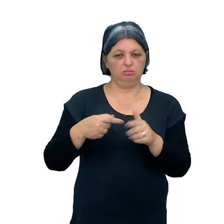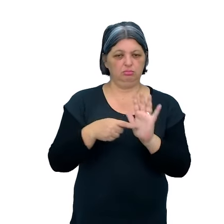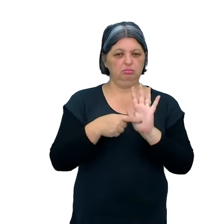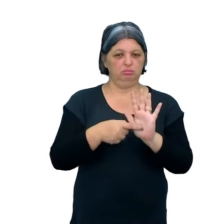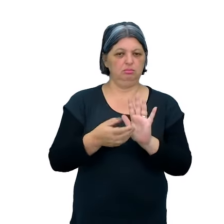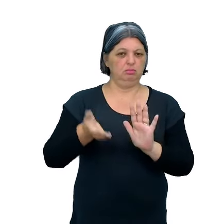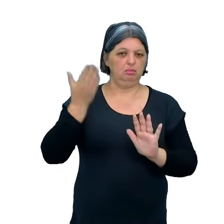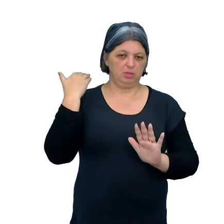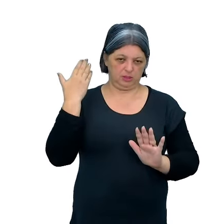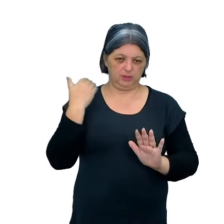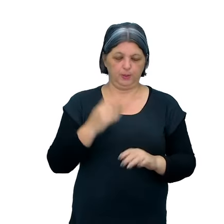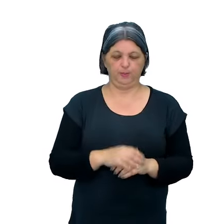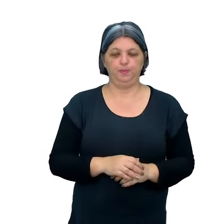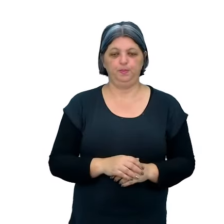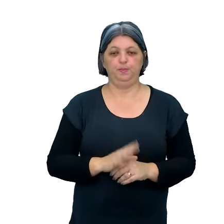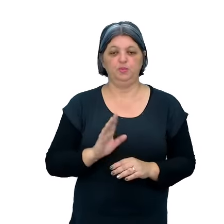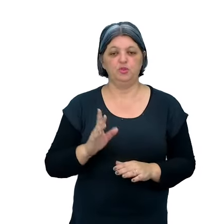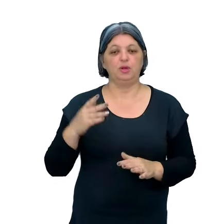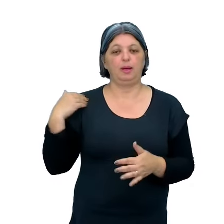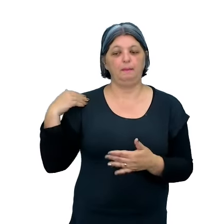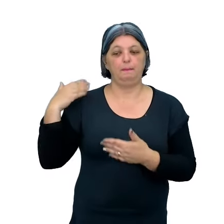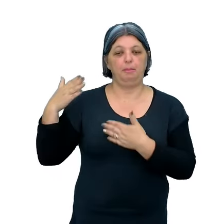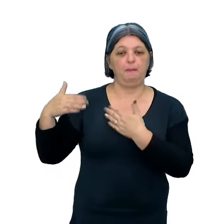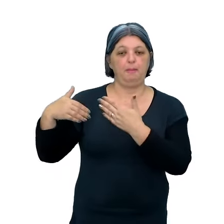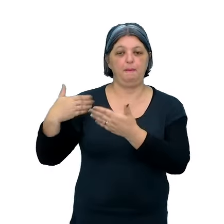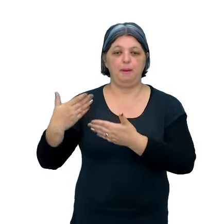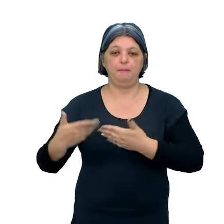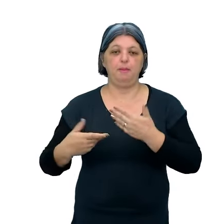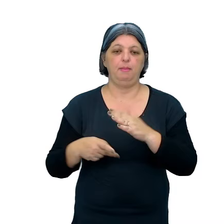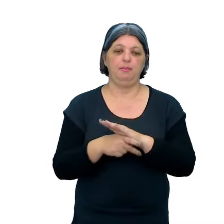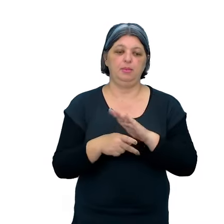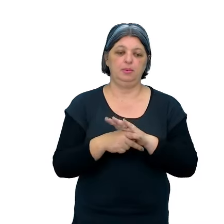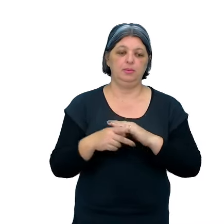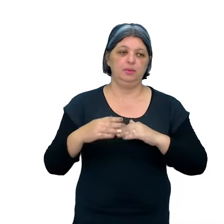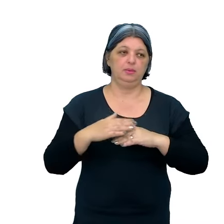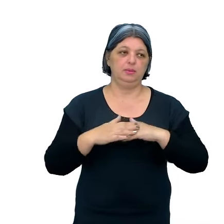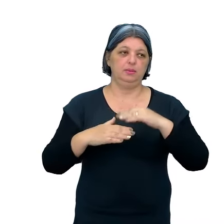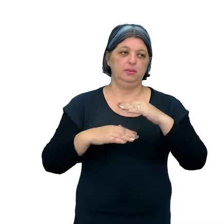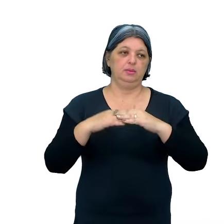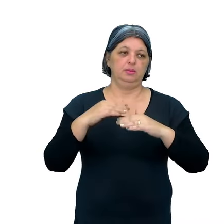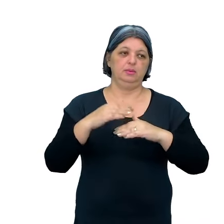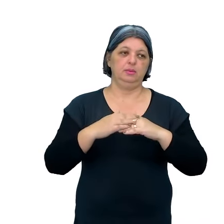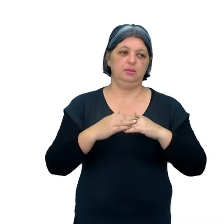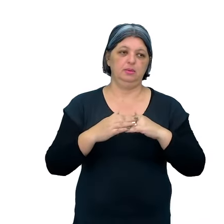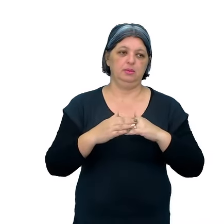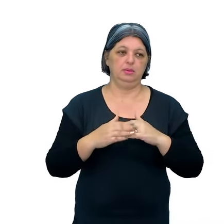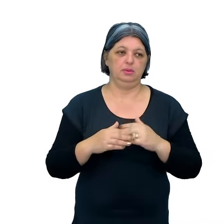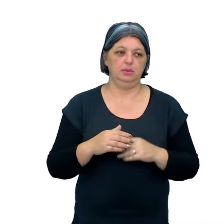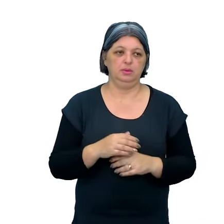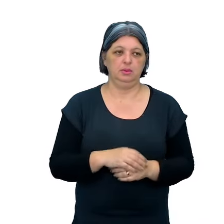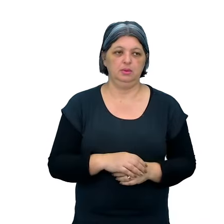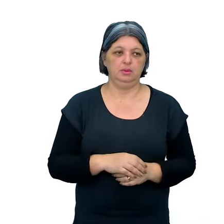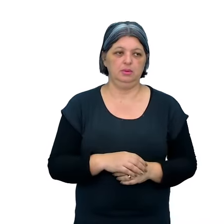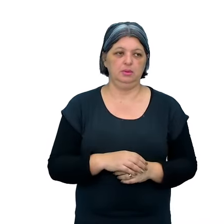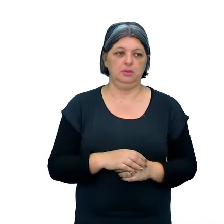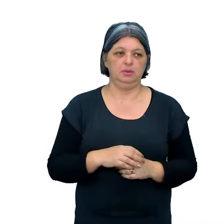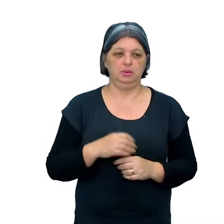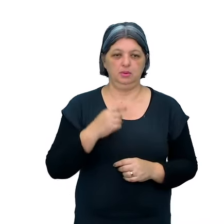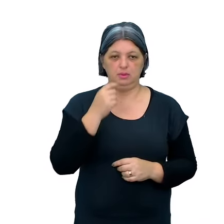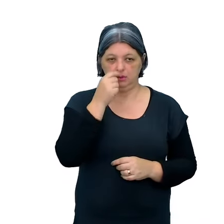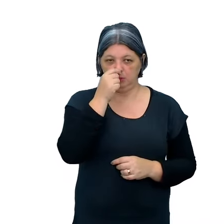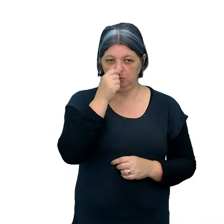que vão sendo construídos em decorrência das mudanças das linguagens digitais e das